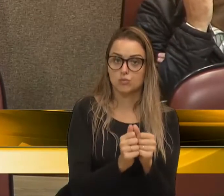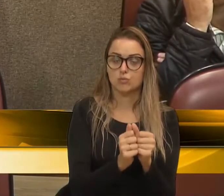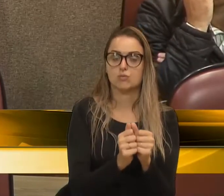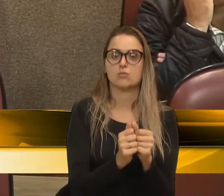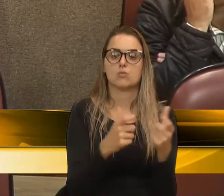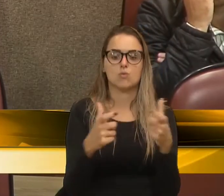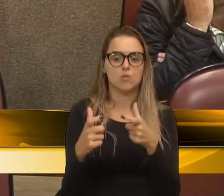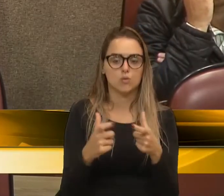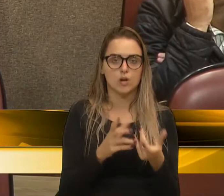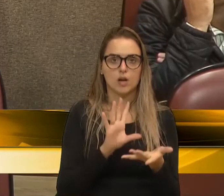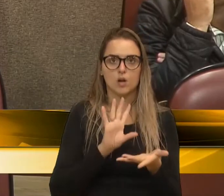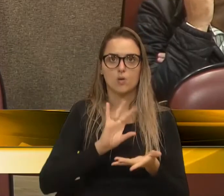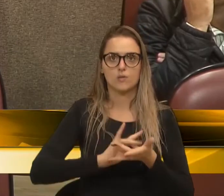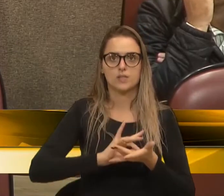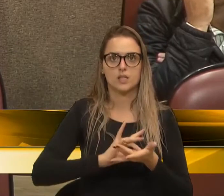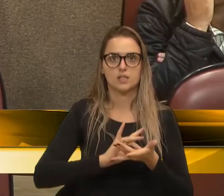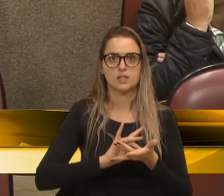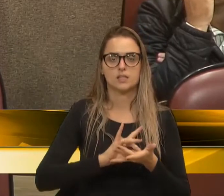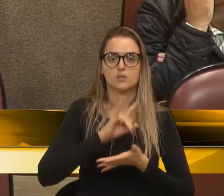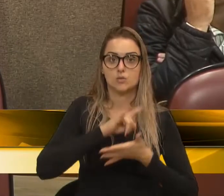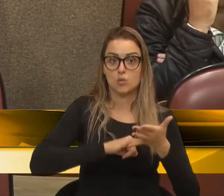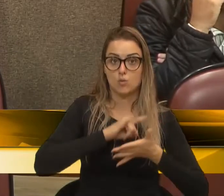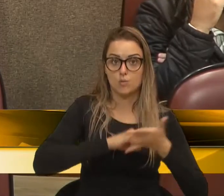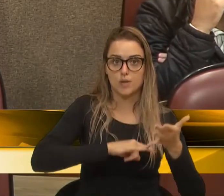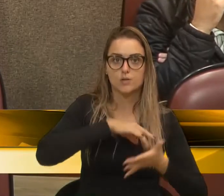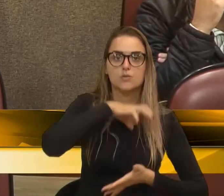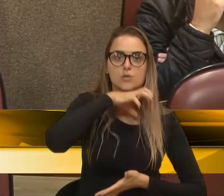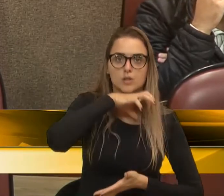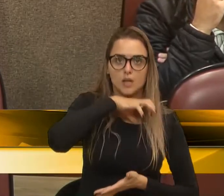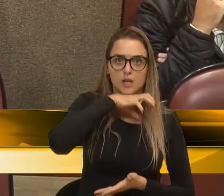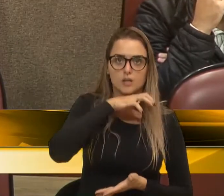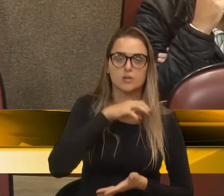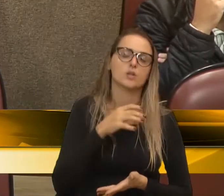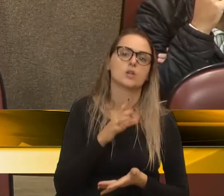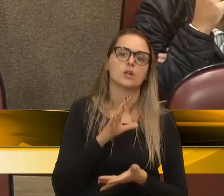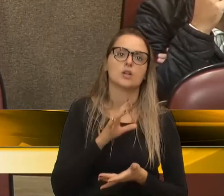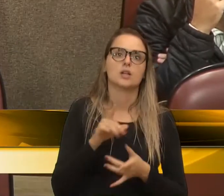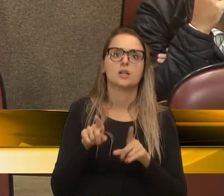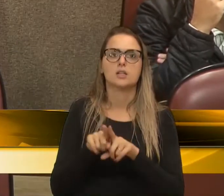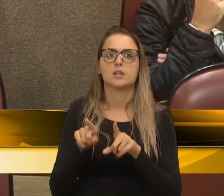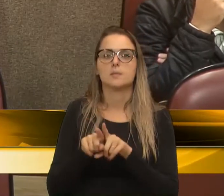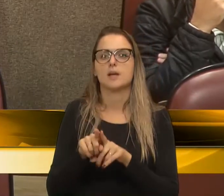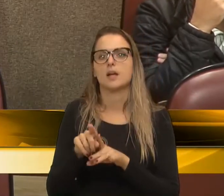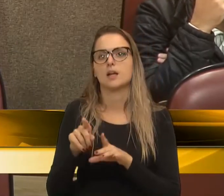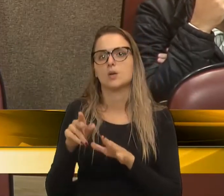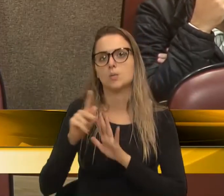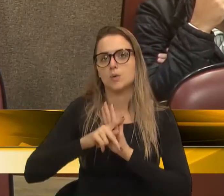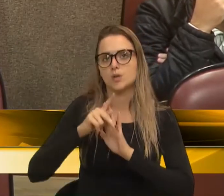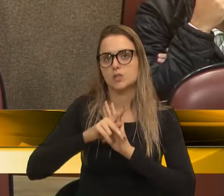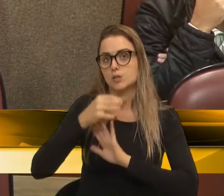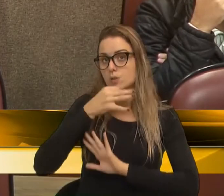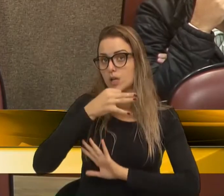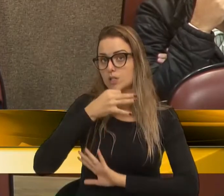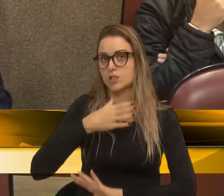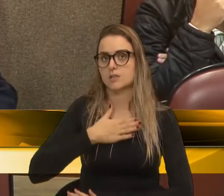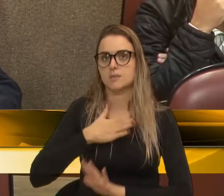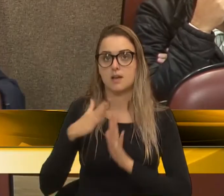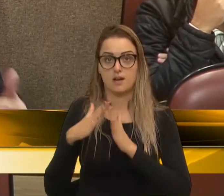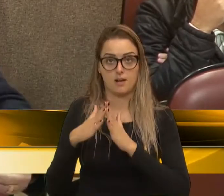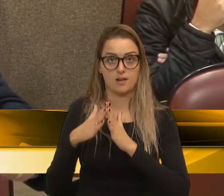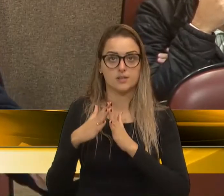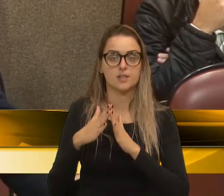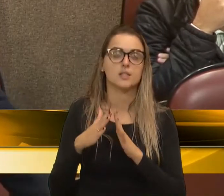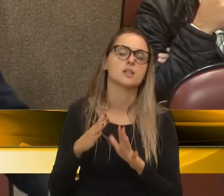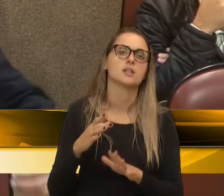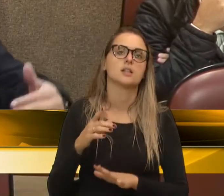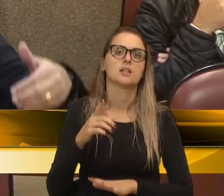de regularização fundiária, senhor presidente, e através também do Caxias Minha Casa, a gente fez e estamos